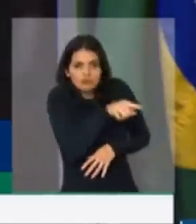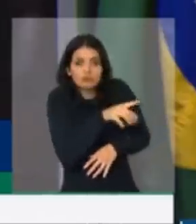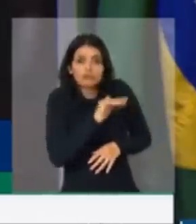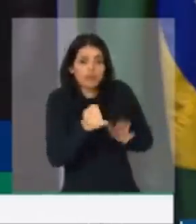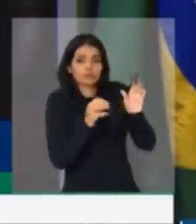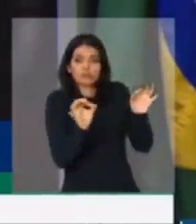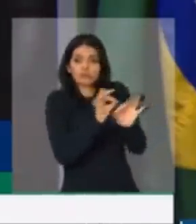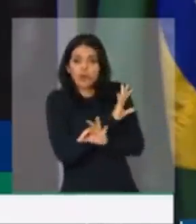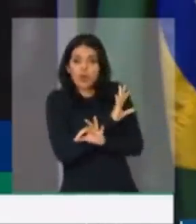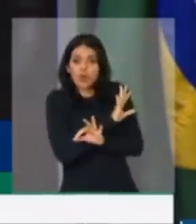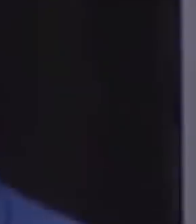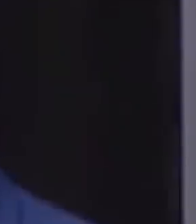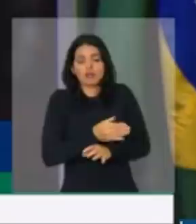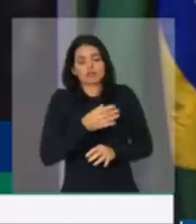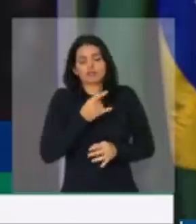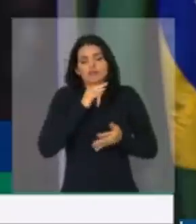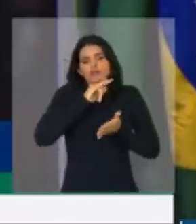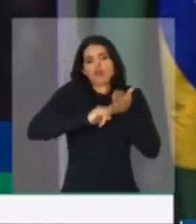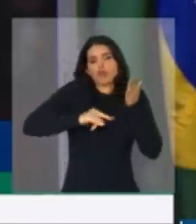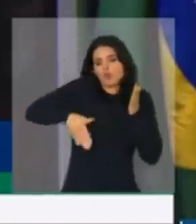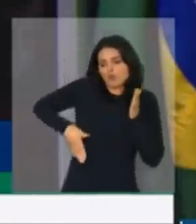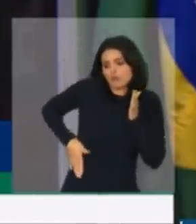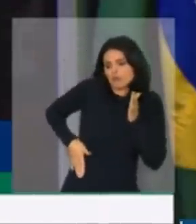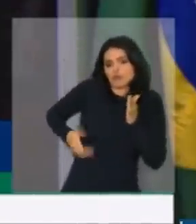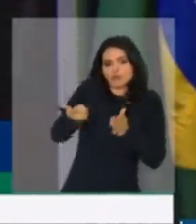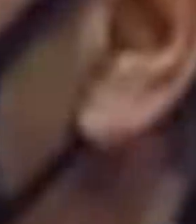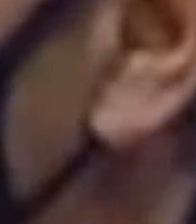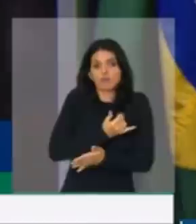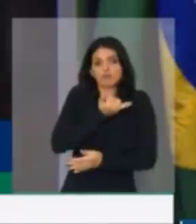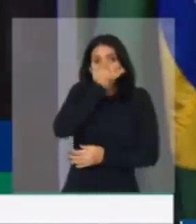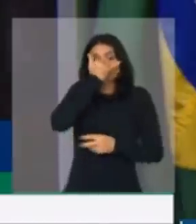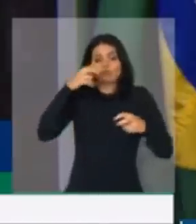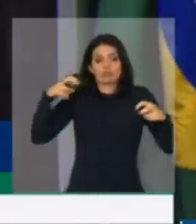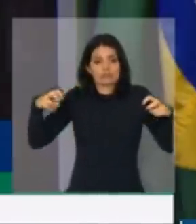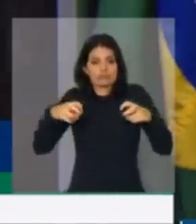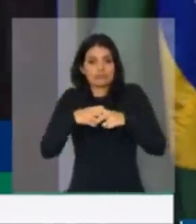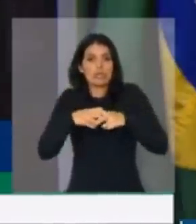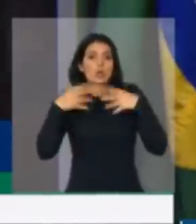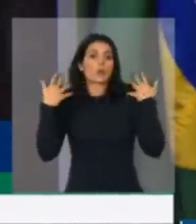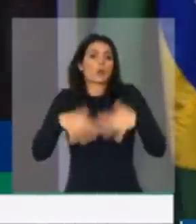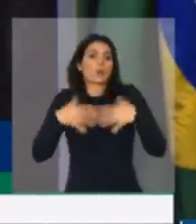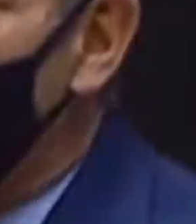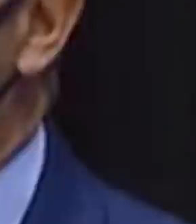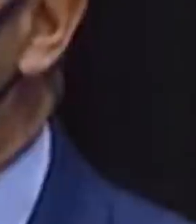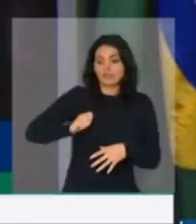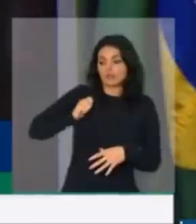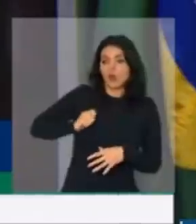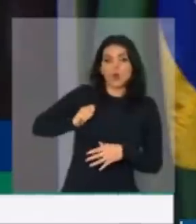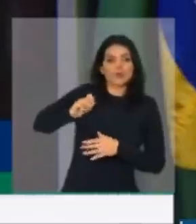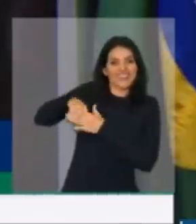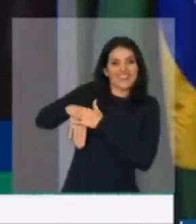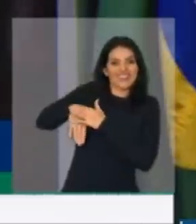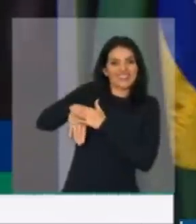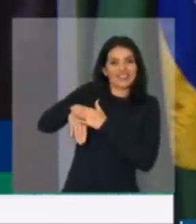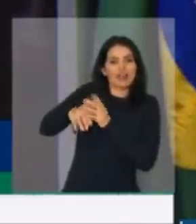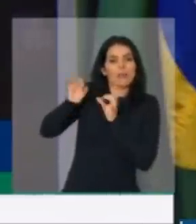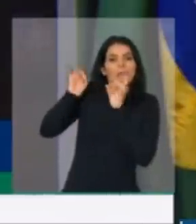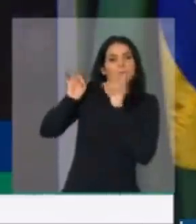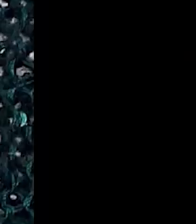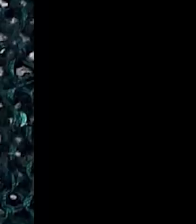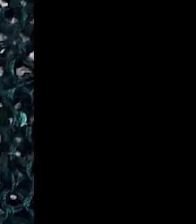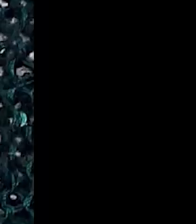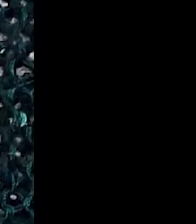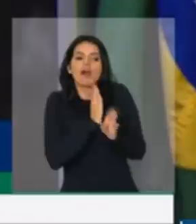Mesmo que você esteja sendo um acidente, muitas vezes, documento especial das mulheres ficou na boca. E não vai ter conhecimento.